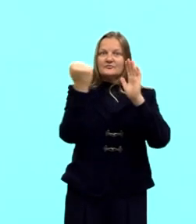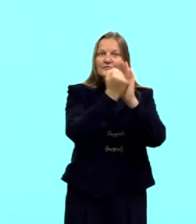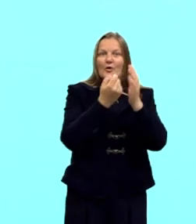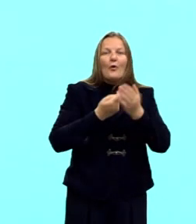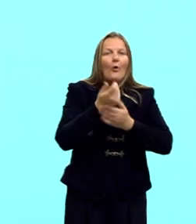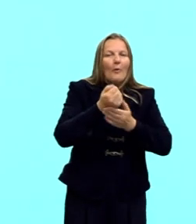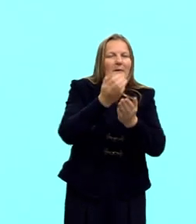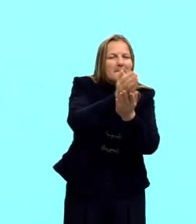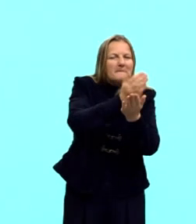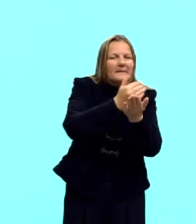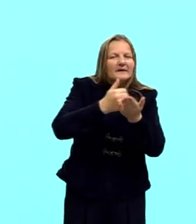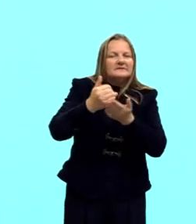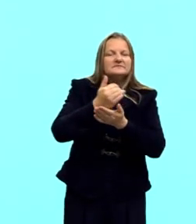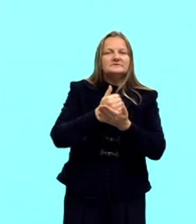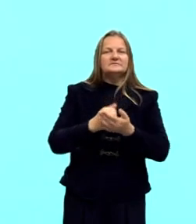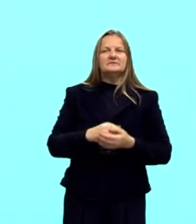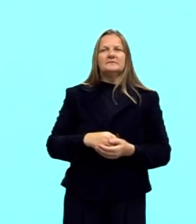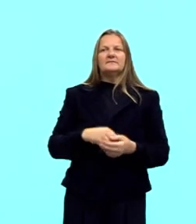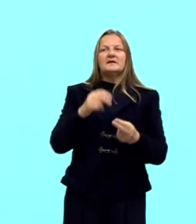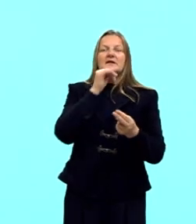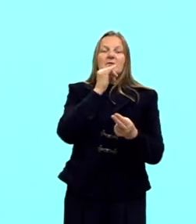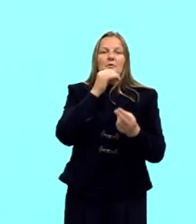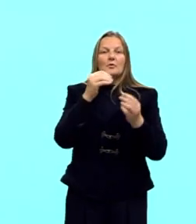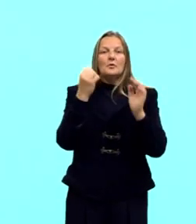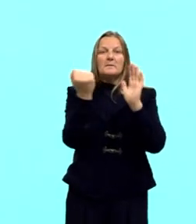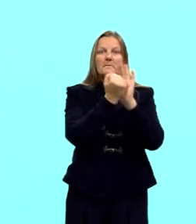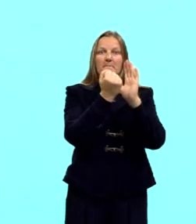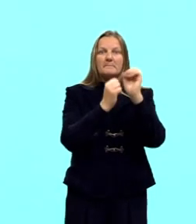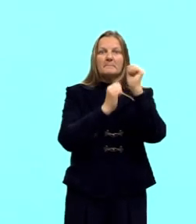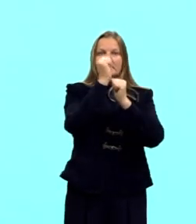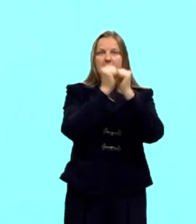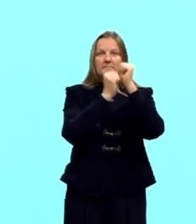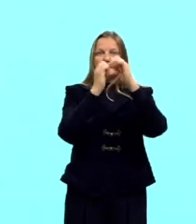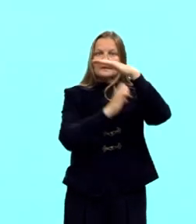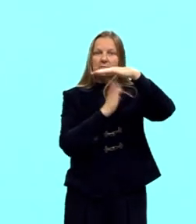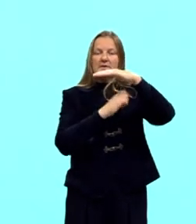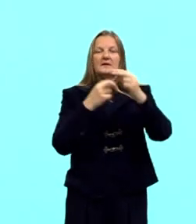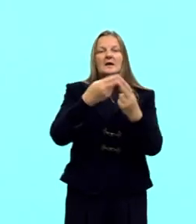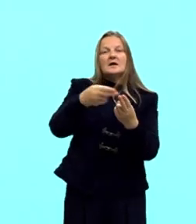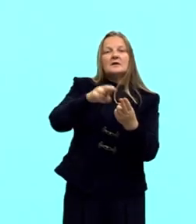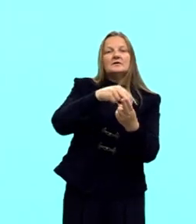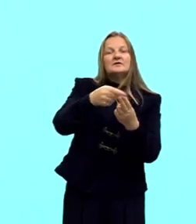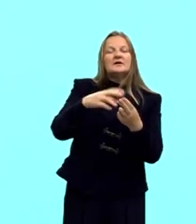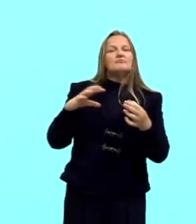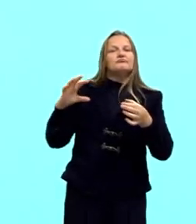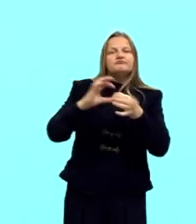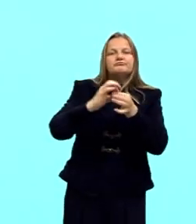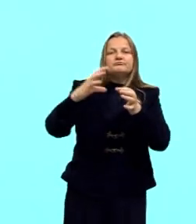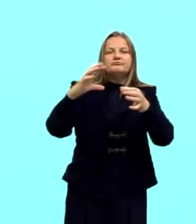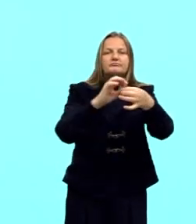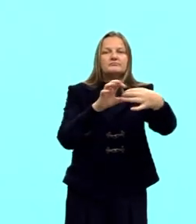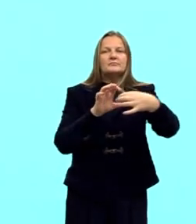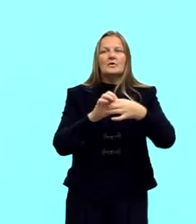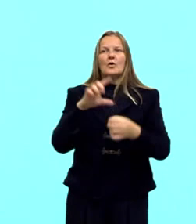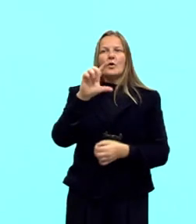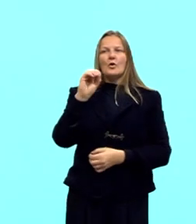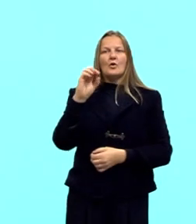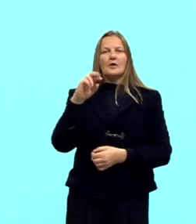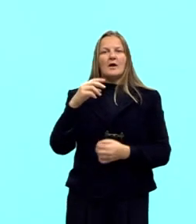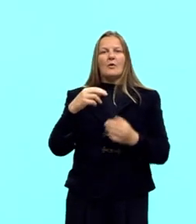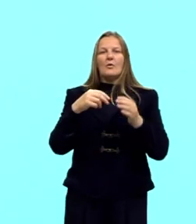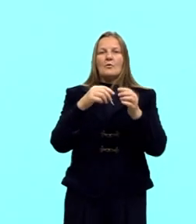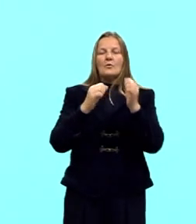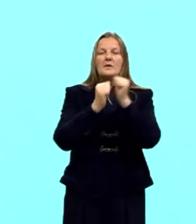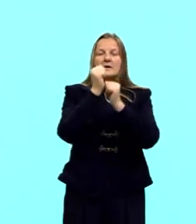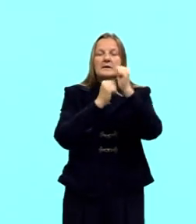empresas né Vamos pegar aqui neste lei por exemplo né ela tem várias várias outras empresas ligados ela a L'Oréal por